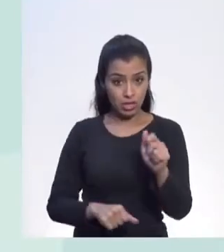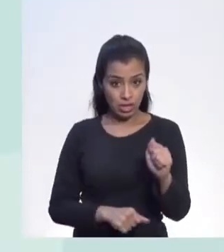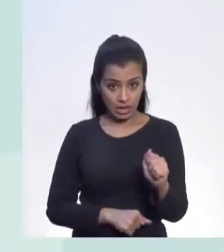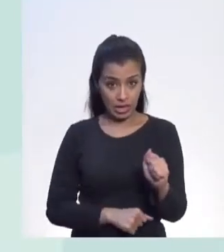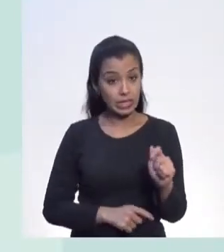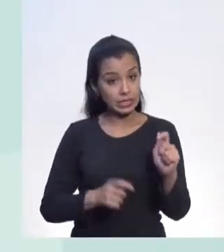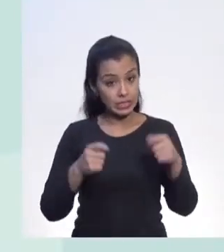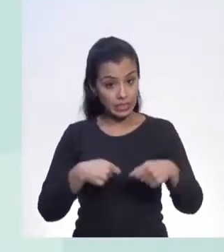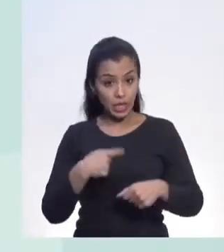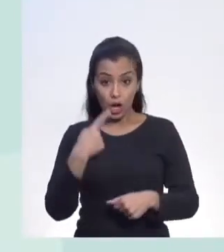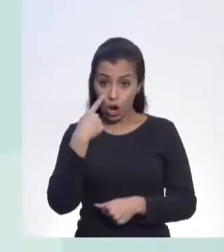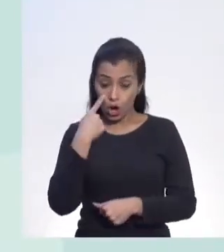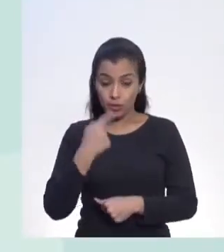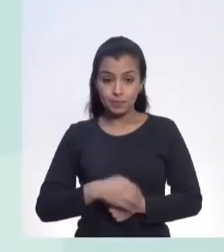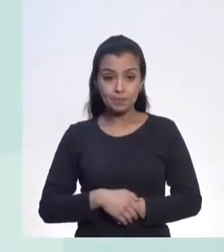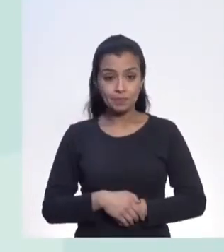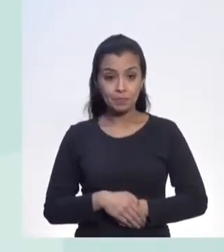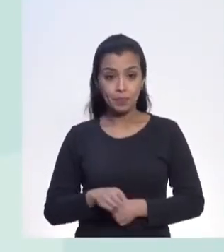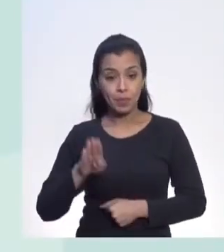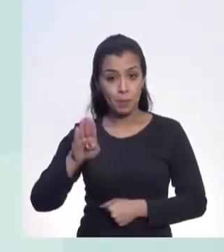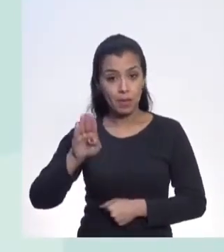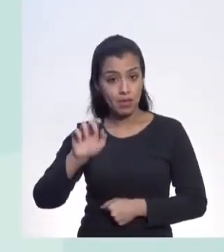vai ficar